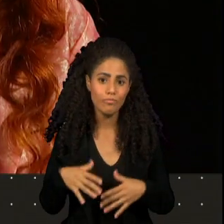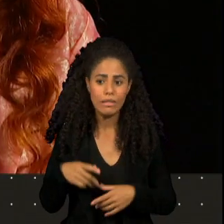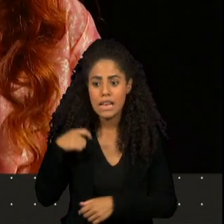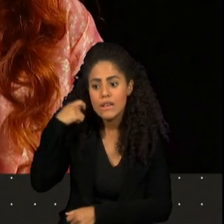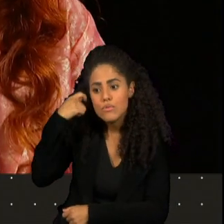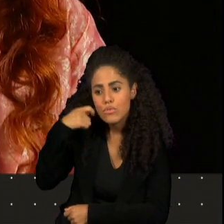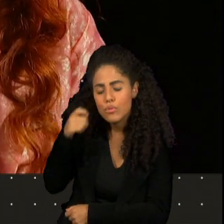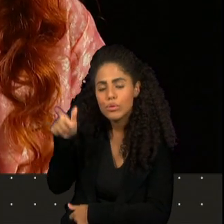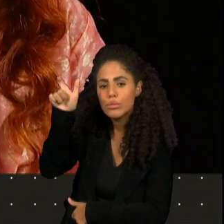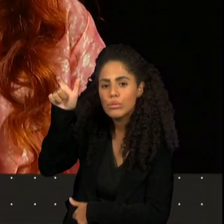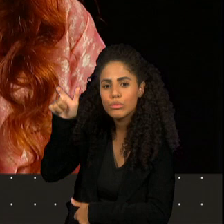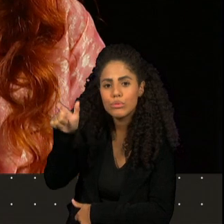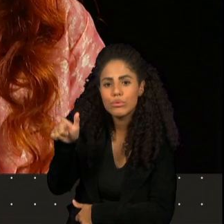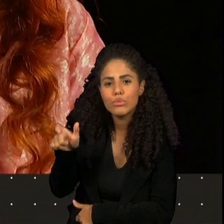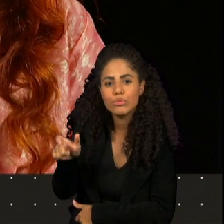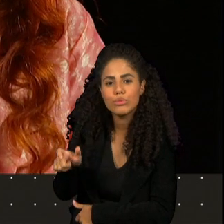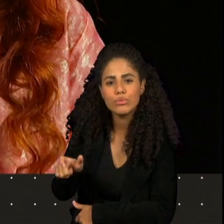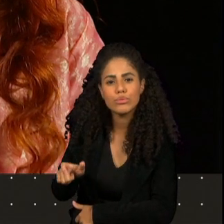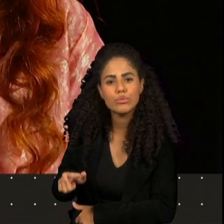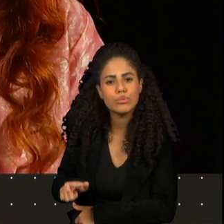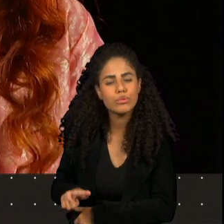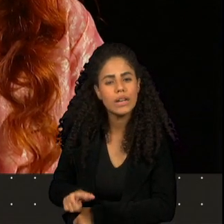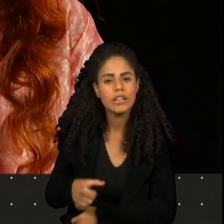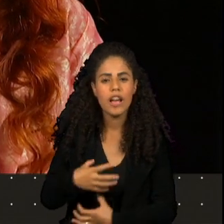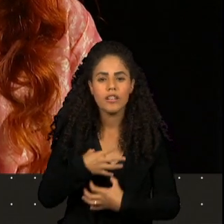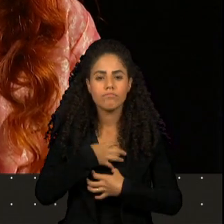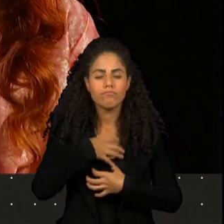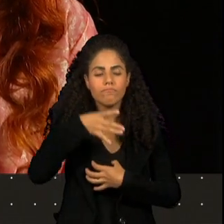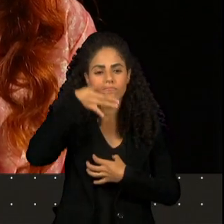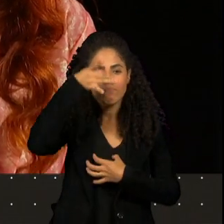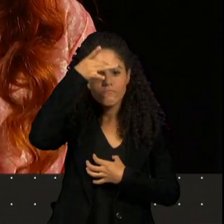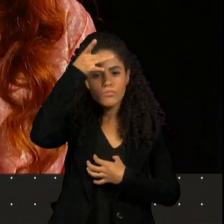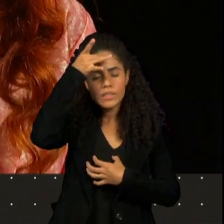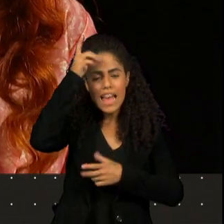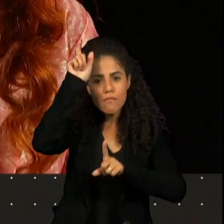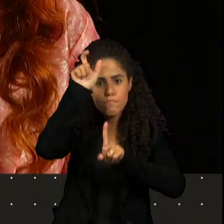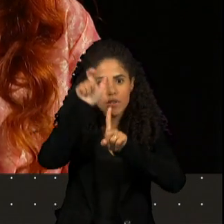atriz que entra no corpo do personagem,